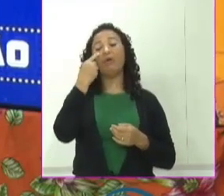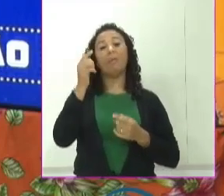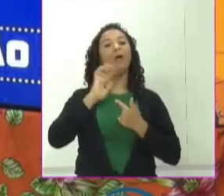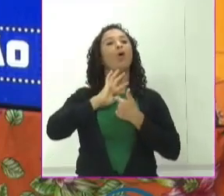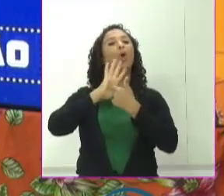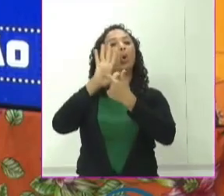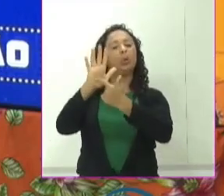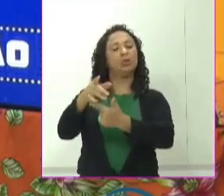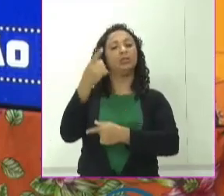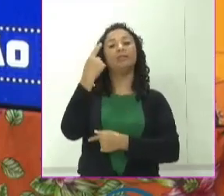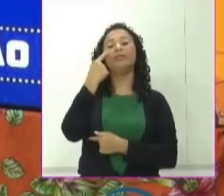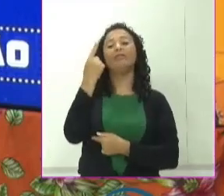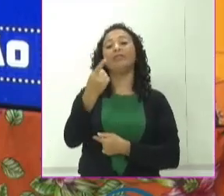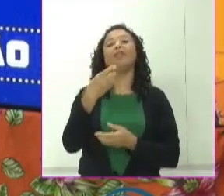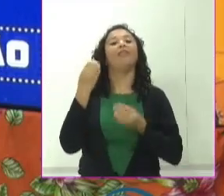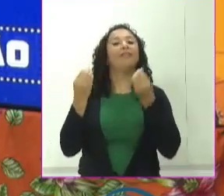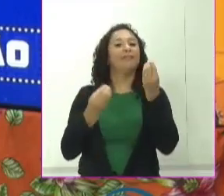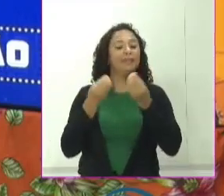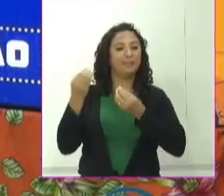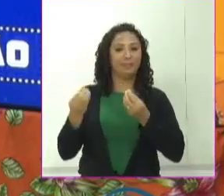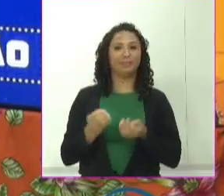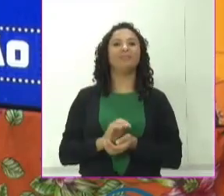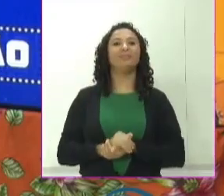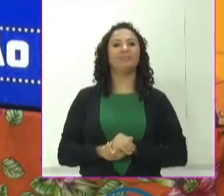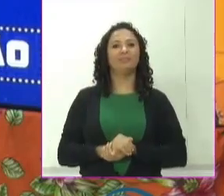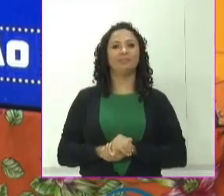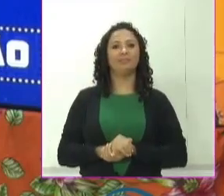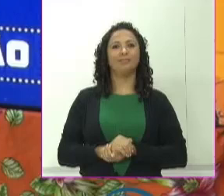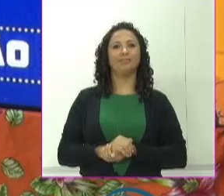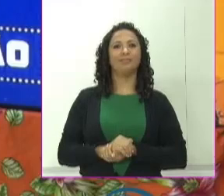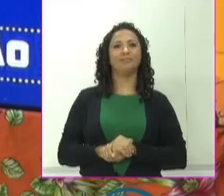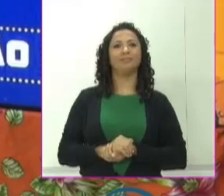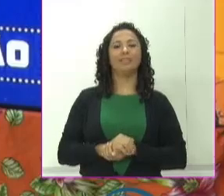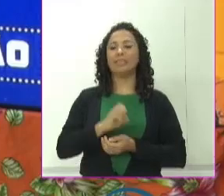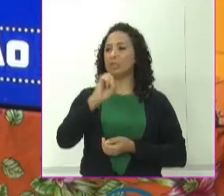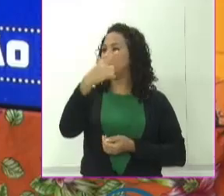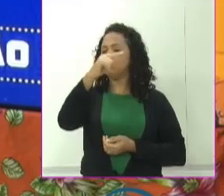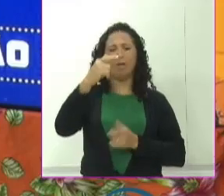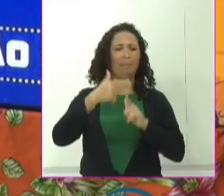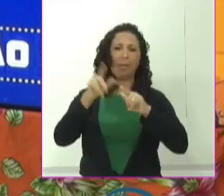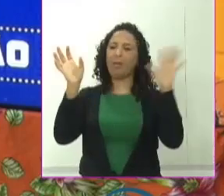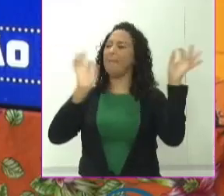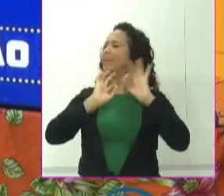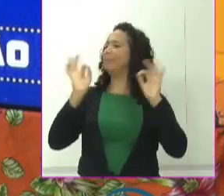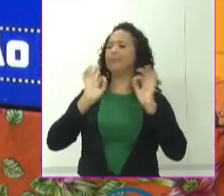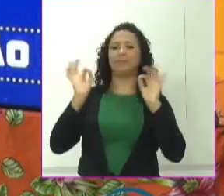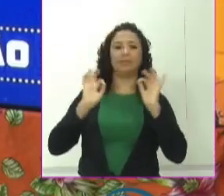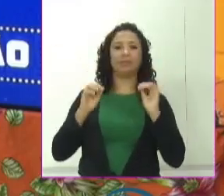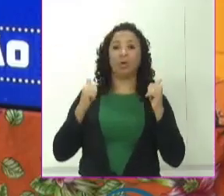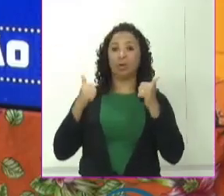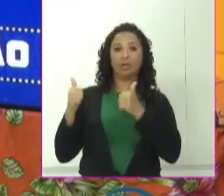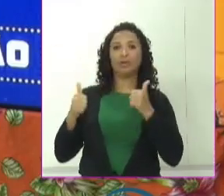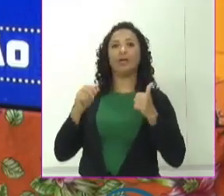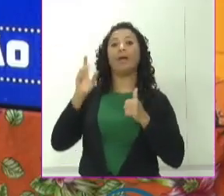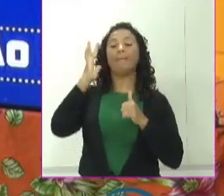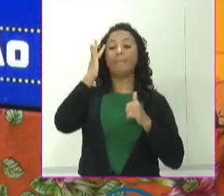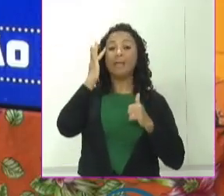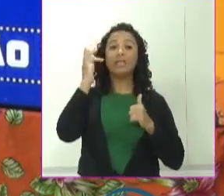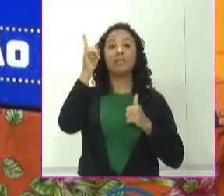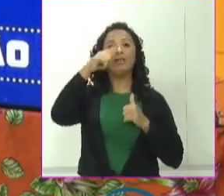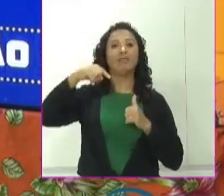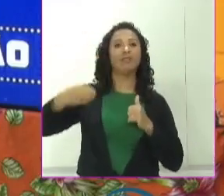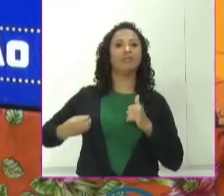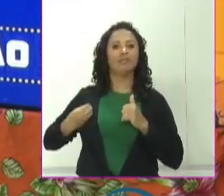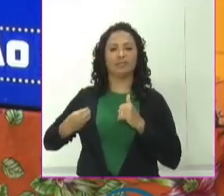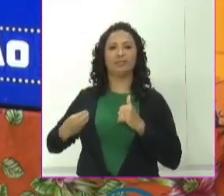as imagens aí do iate, mostra aí. Mas se não tiver, não tem problema. Aí vocês vão estar lá amanhã, né?